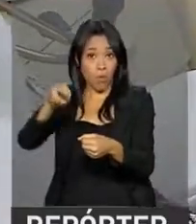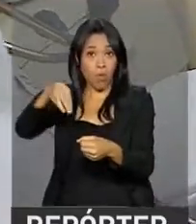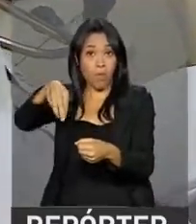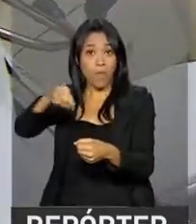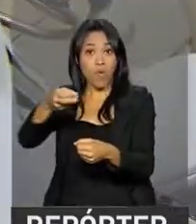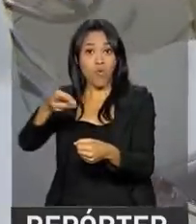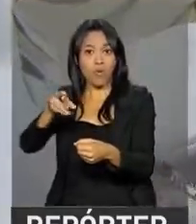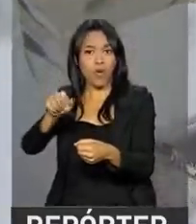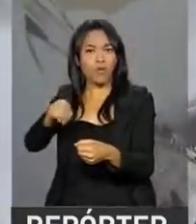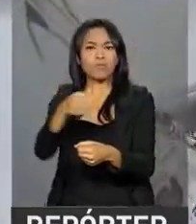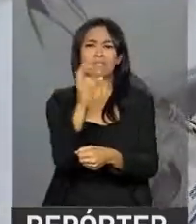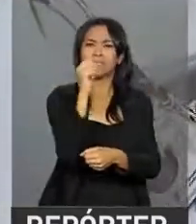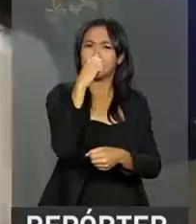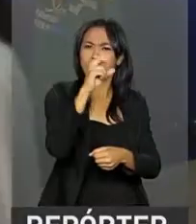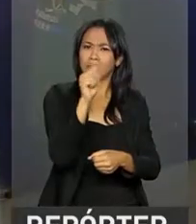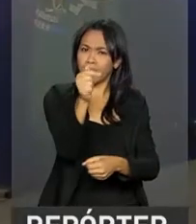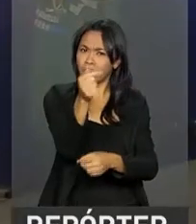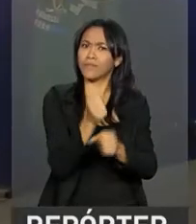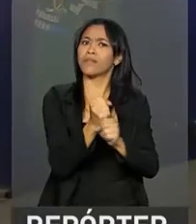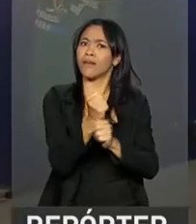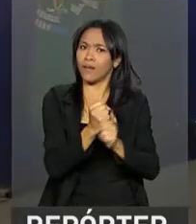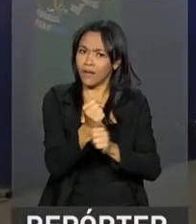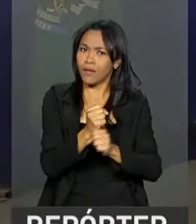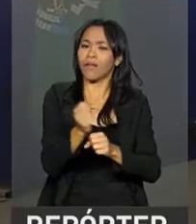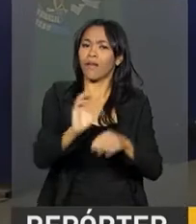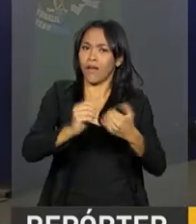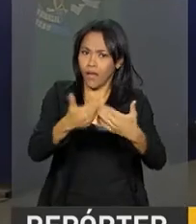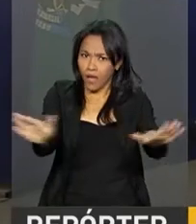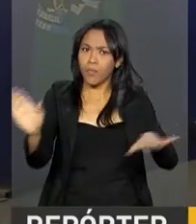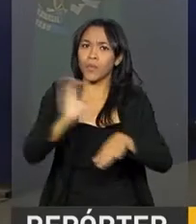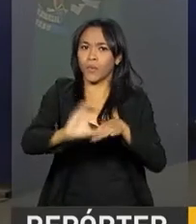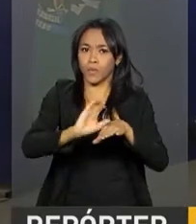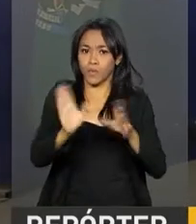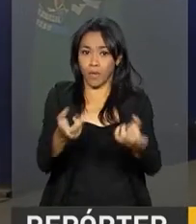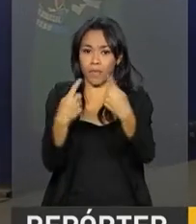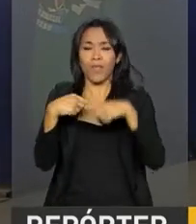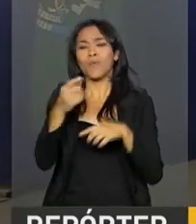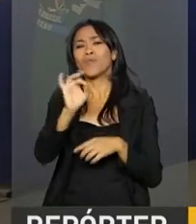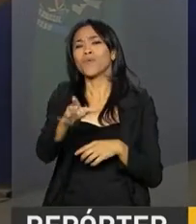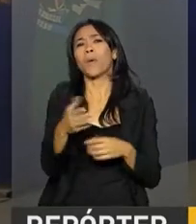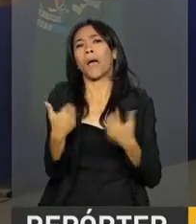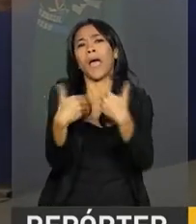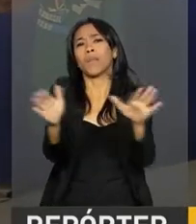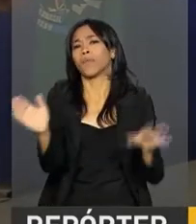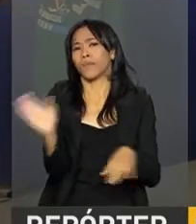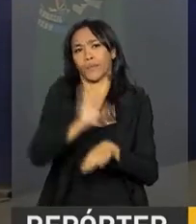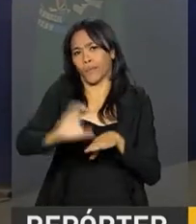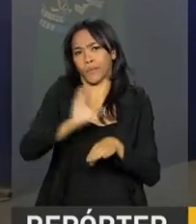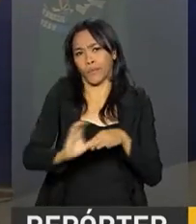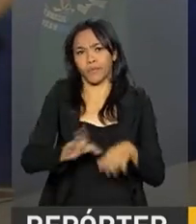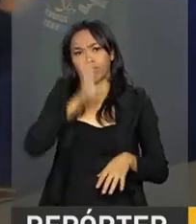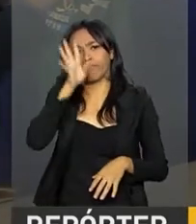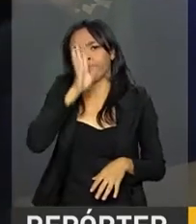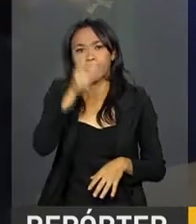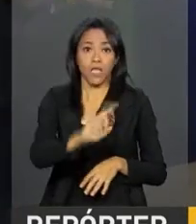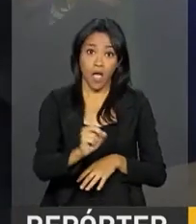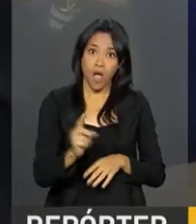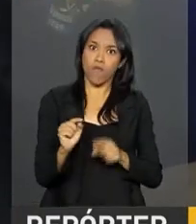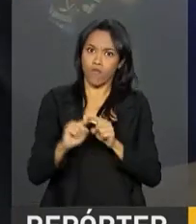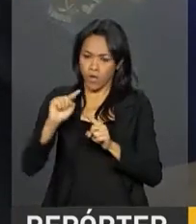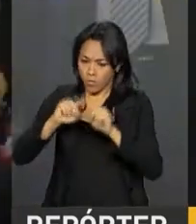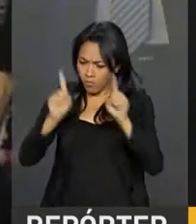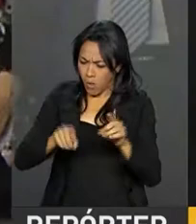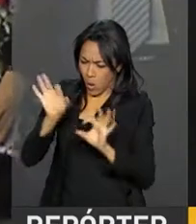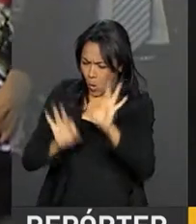sete anos abrir o curso da nossa intenção é simplesmente fazer mais um curso de medicina não foi um projeto bem pautado bem